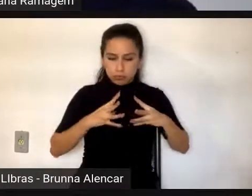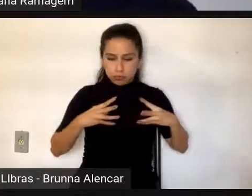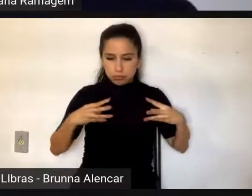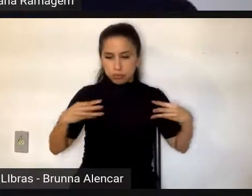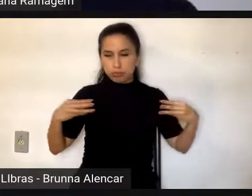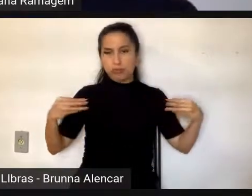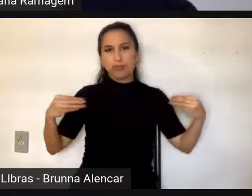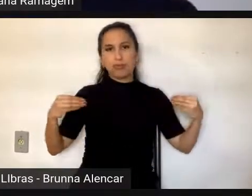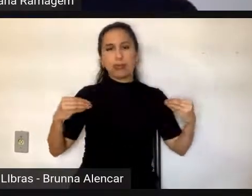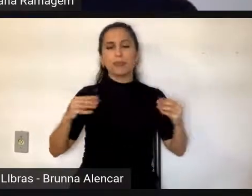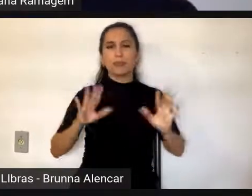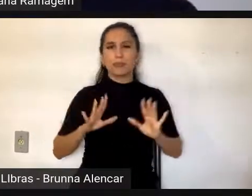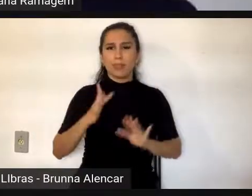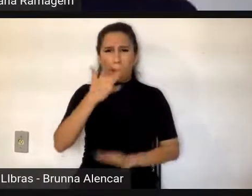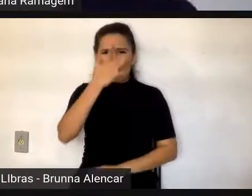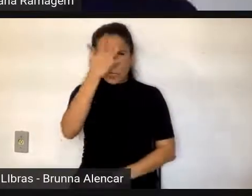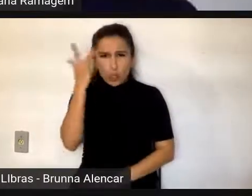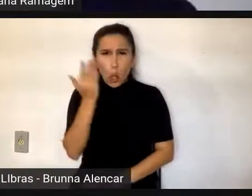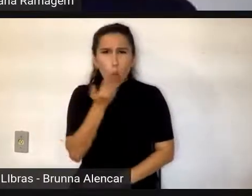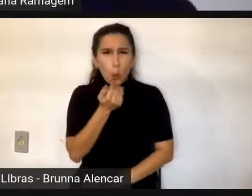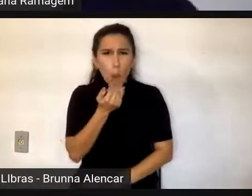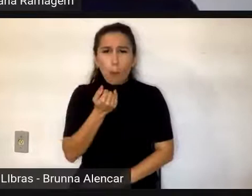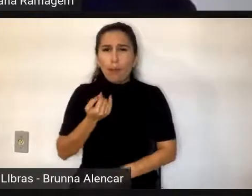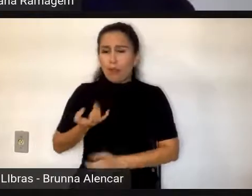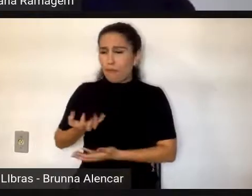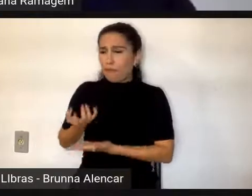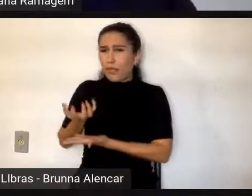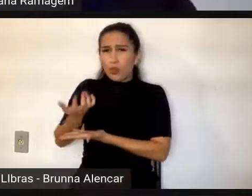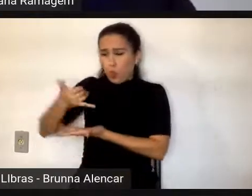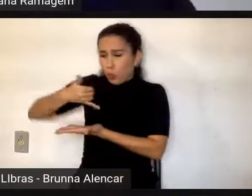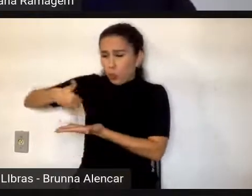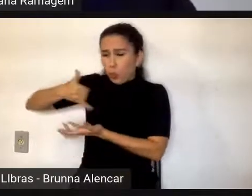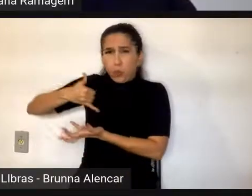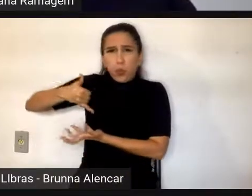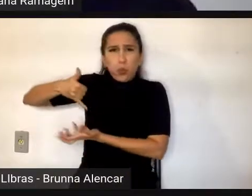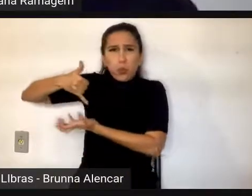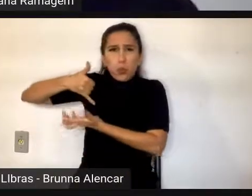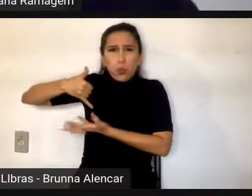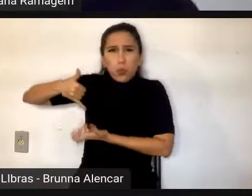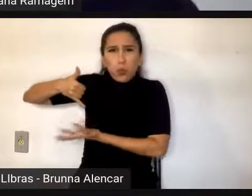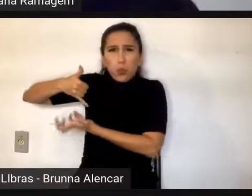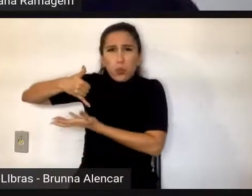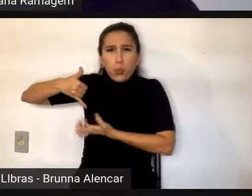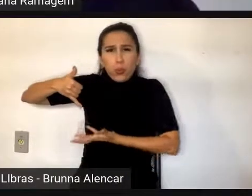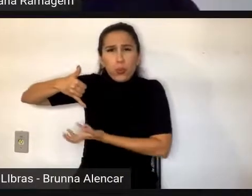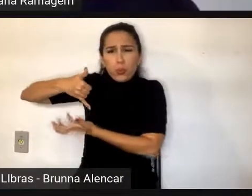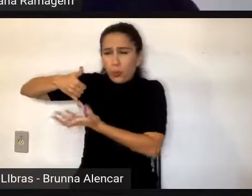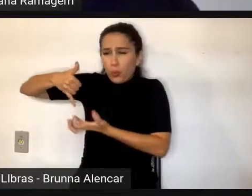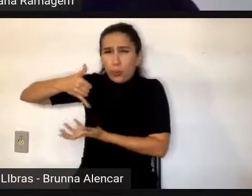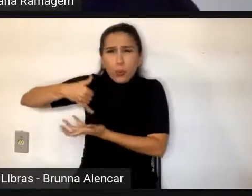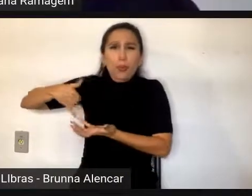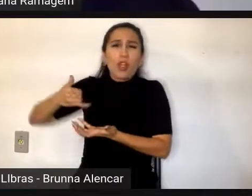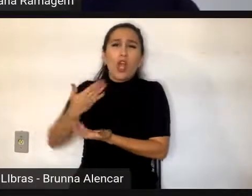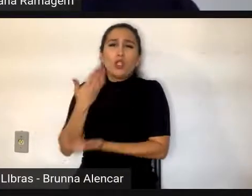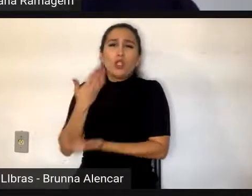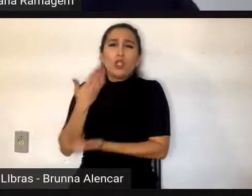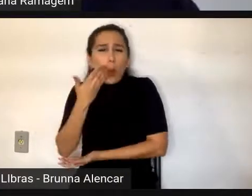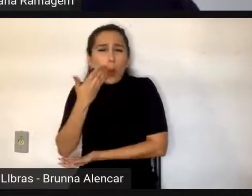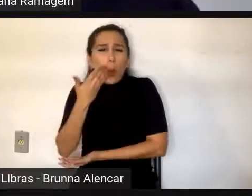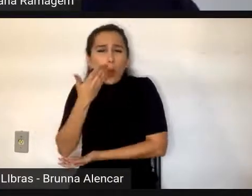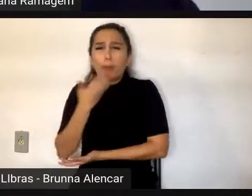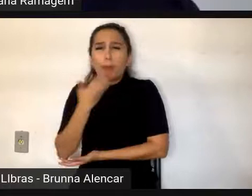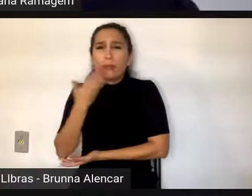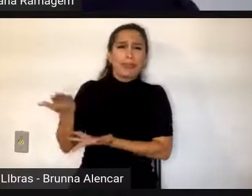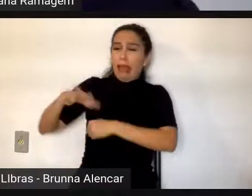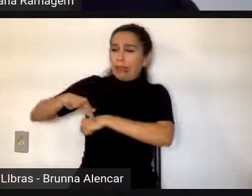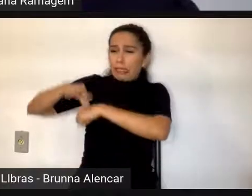muita carne vermelha, muita fritura, né? Muita guloseima industrializada, né?